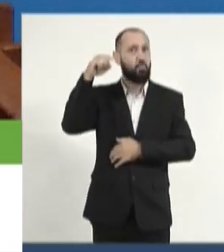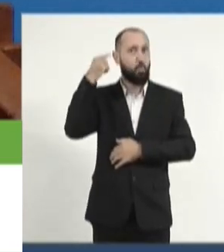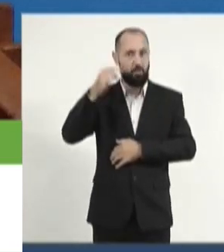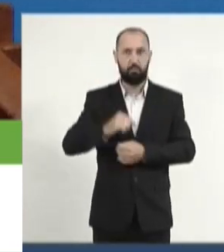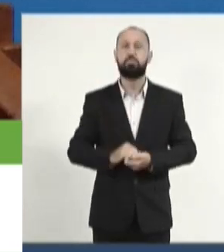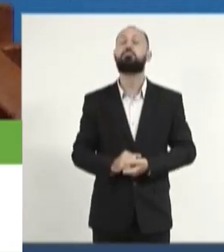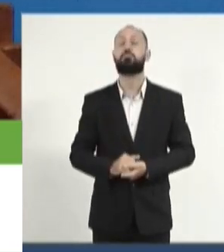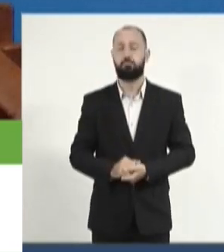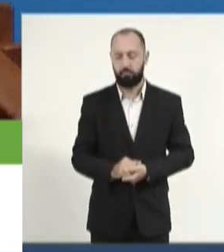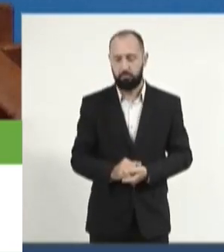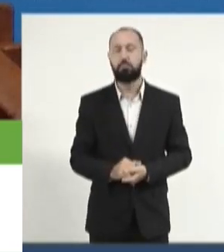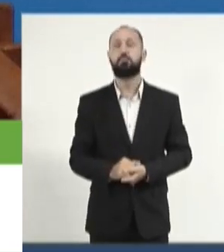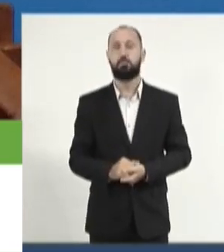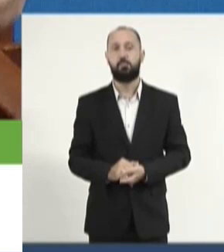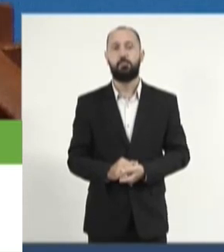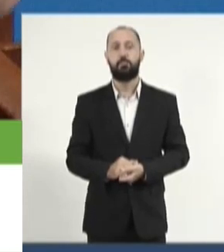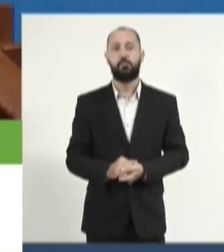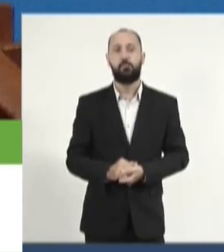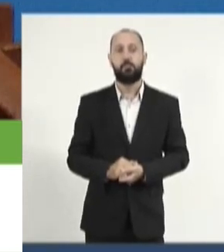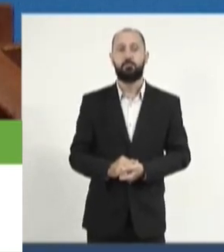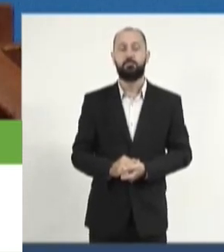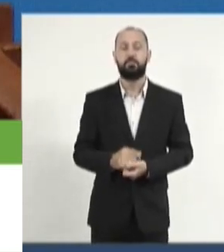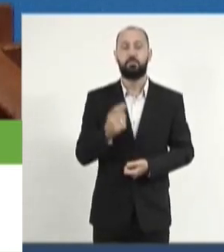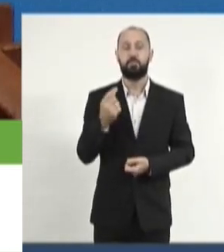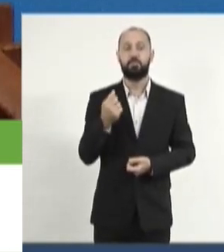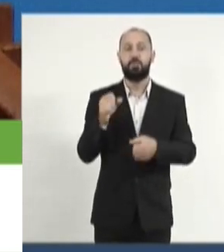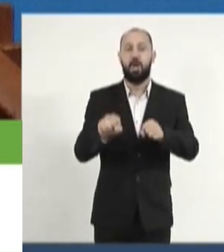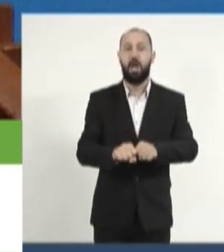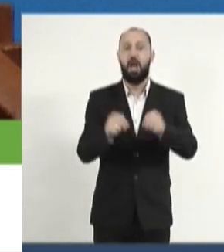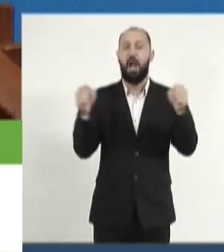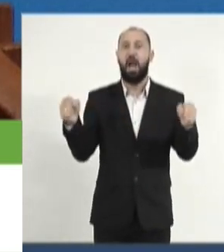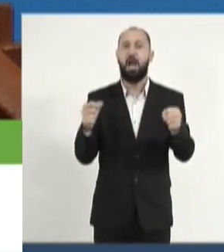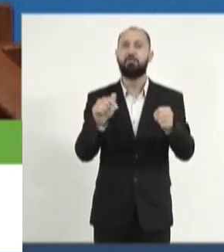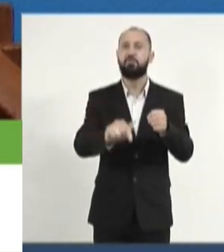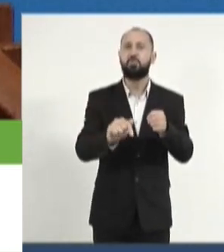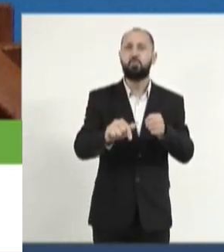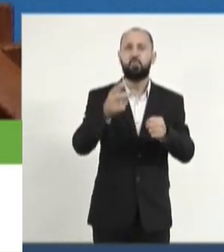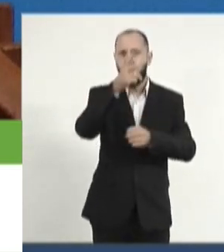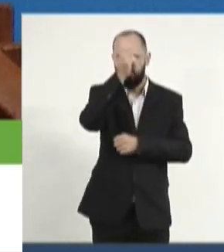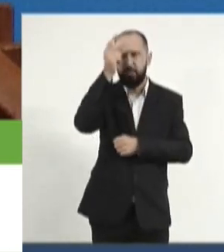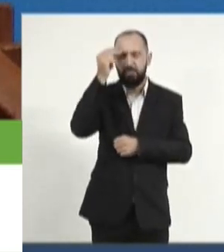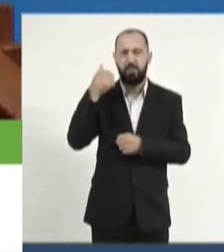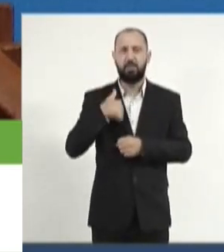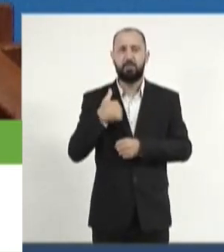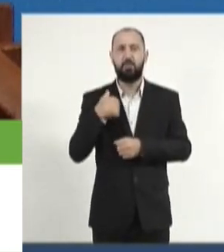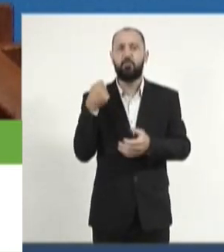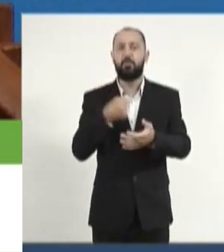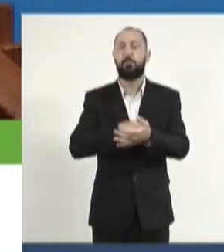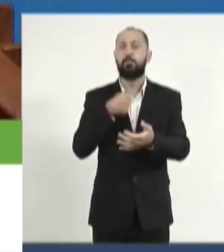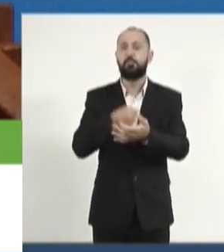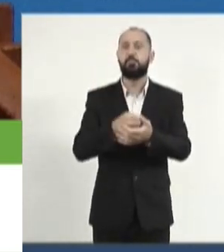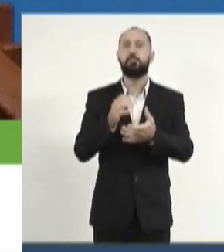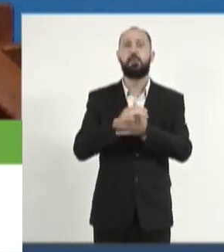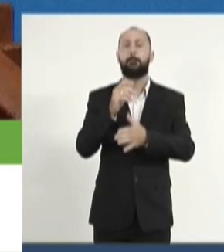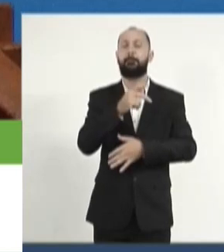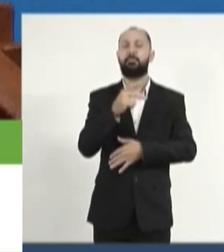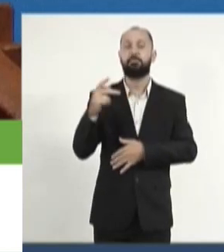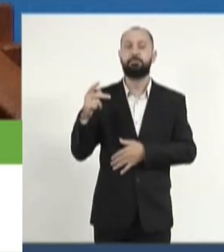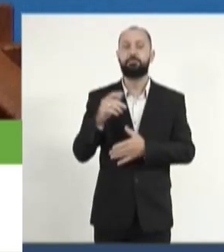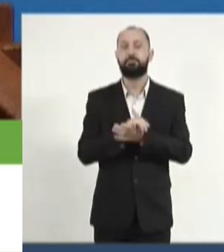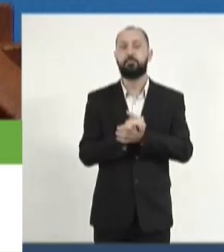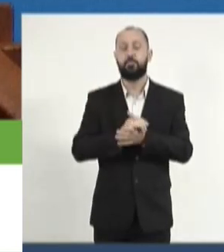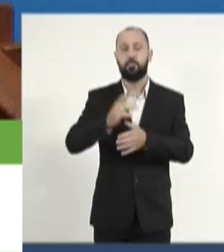doido que é, de rasgar dinheiro do seu próprio município. E eu fui obrigado, senhor